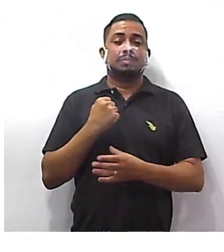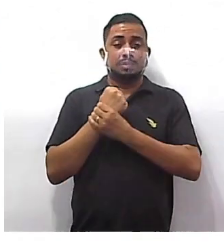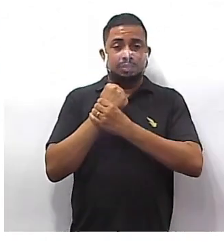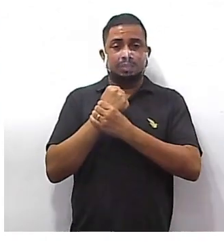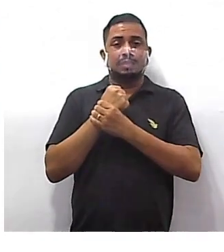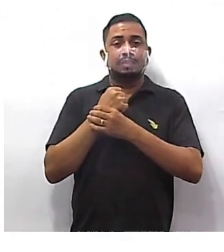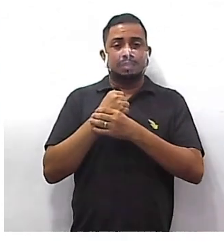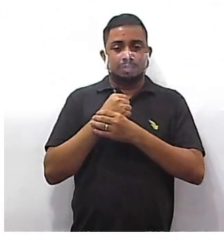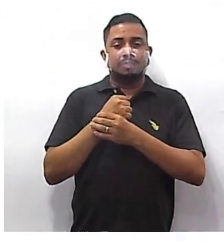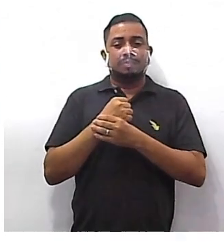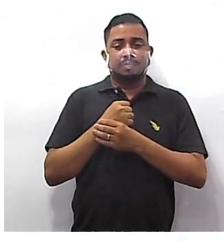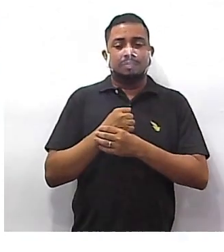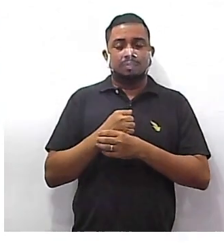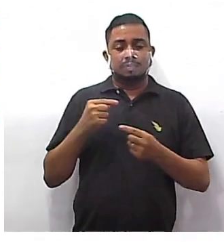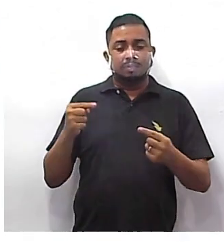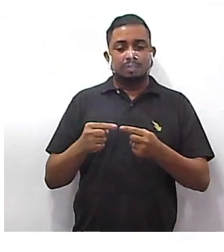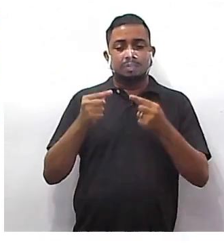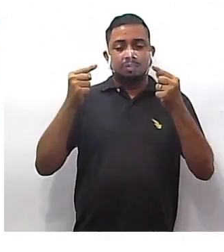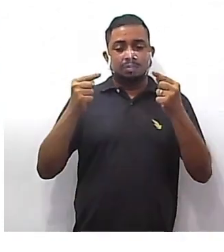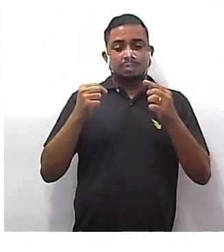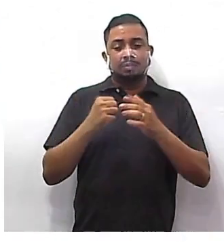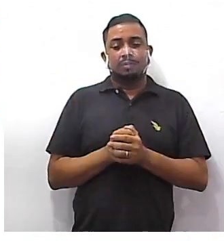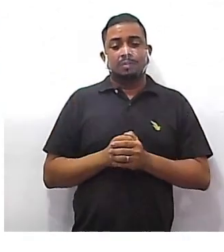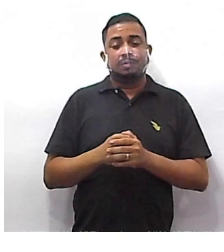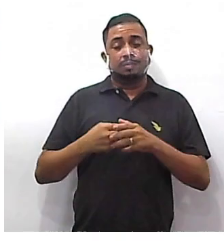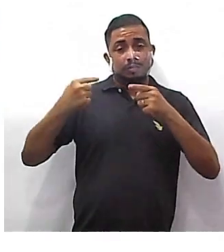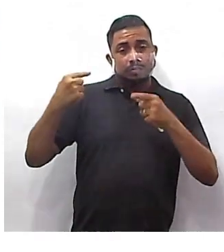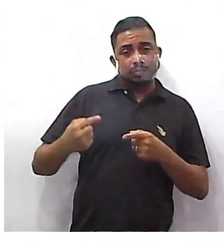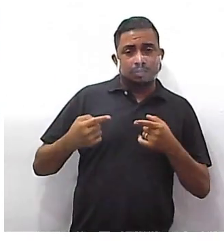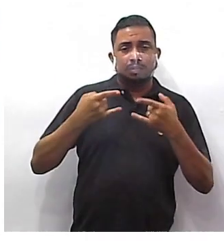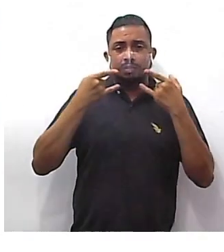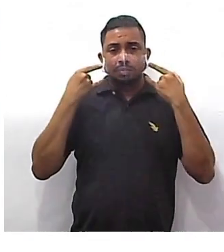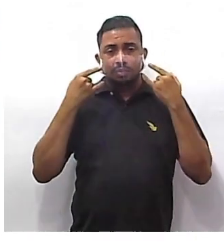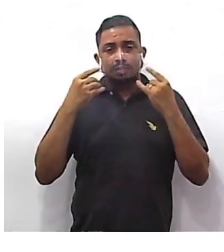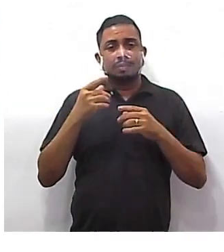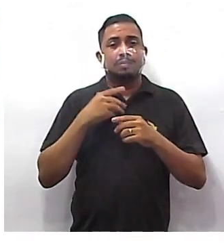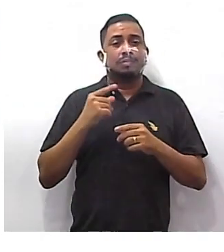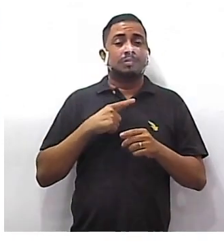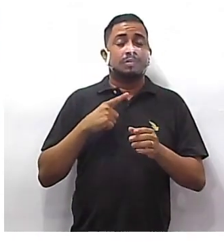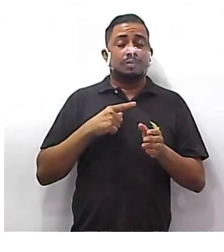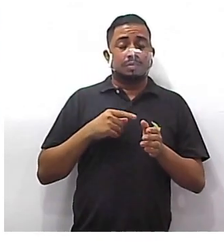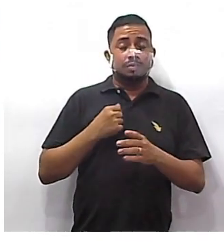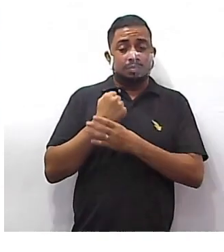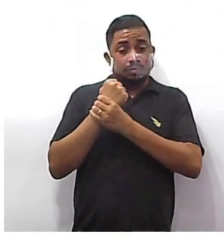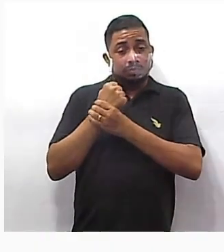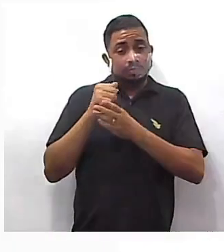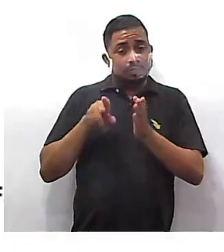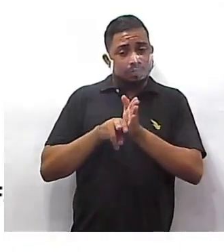indicadas para a proteção contra os agentes biológicos, como vírus e bactérias. Tá?